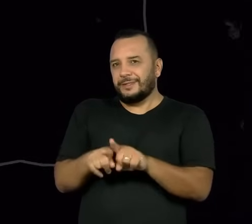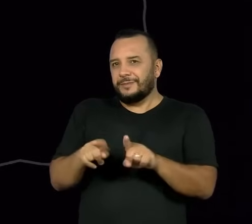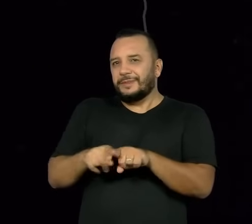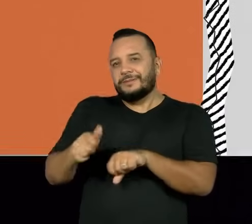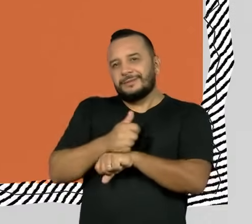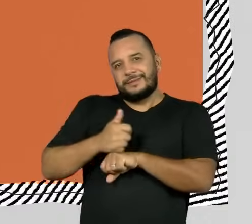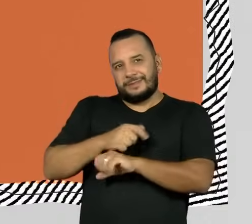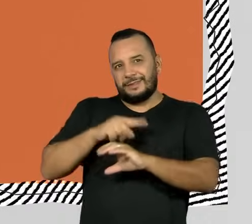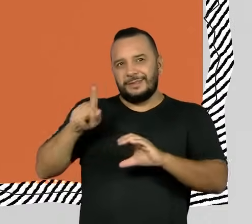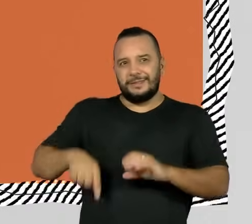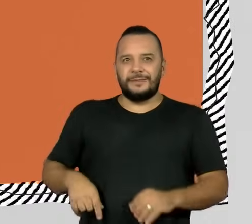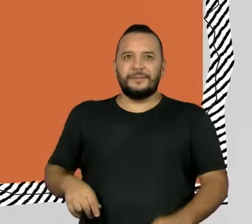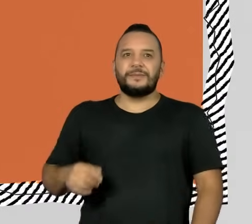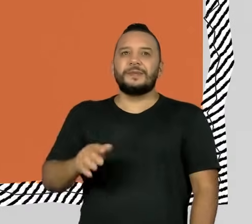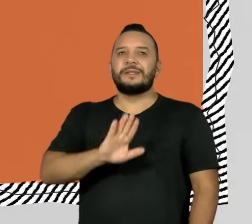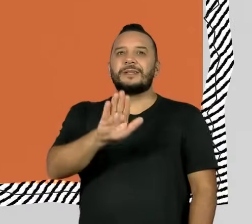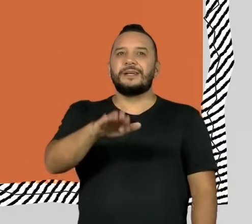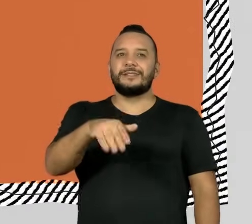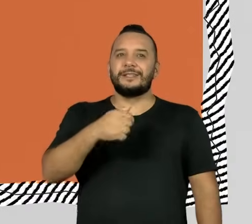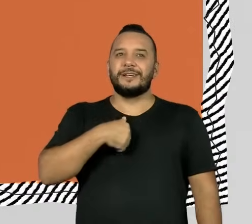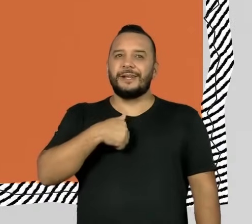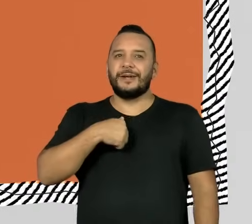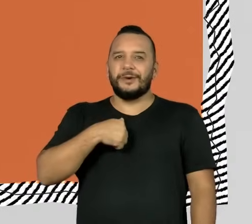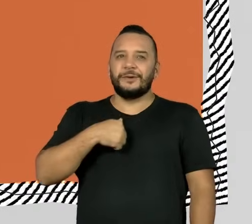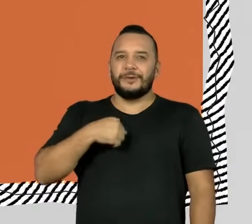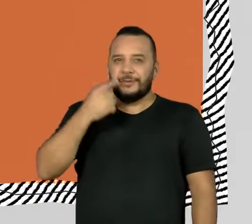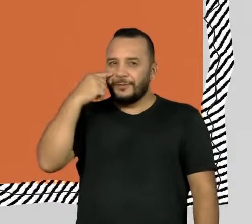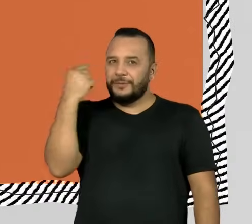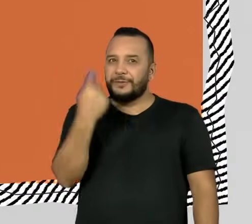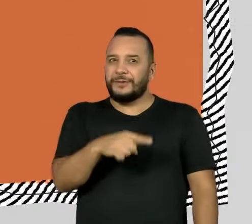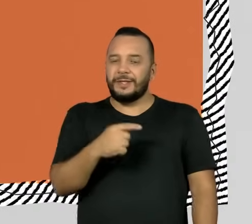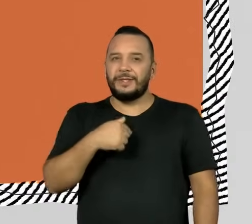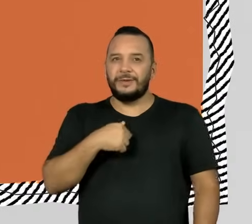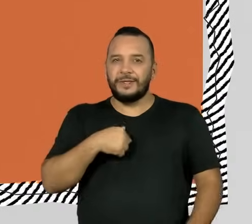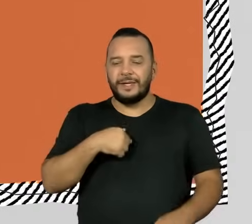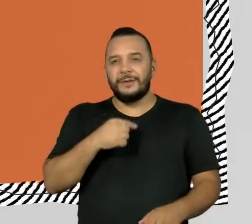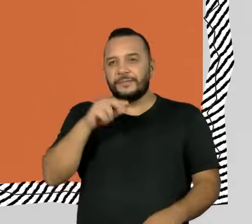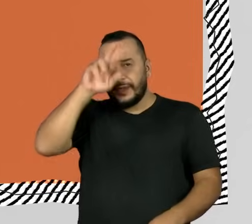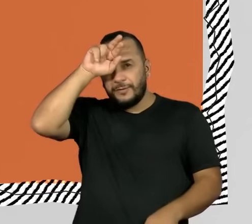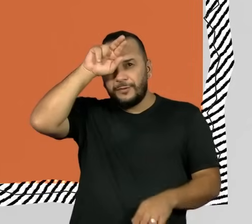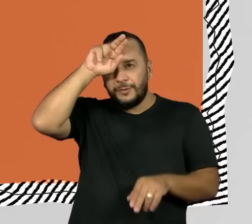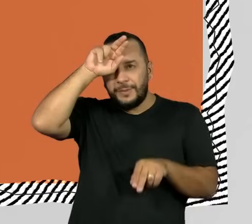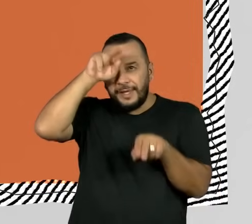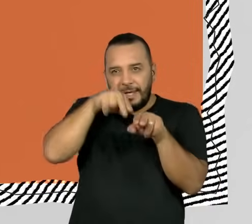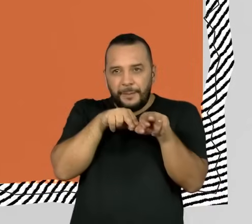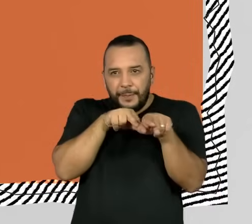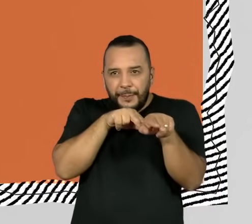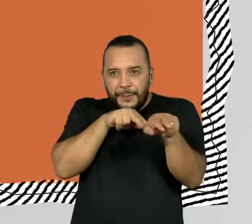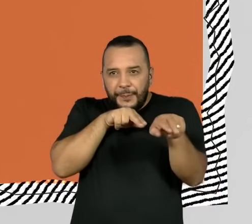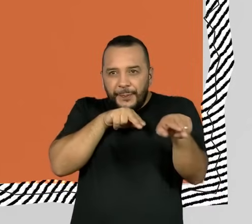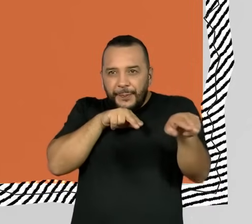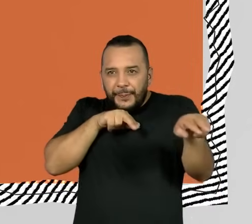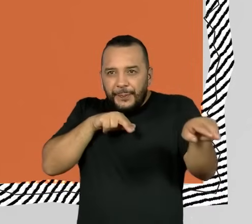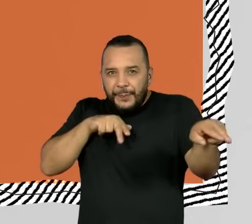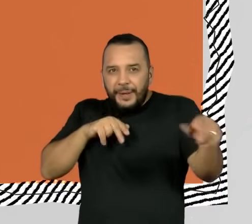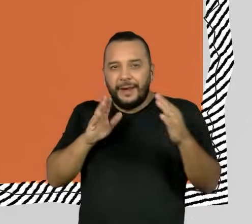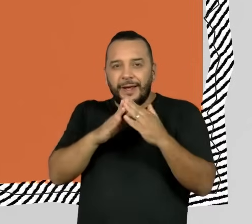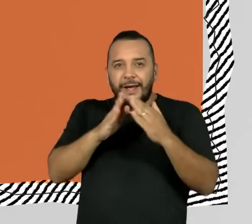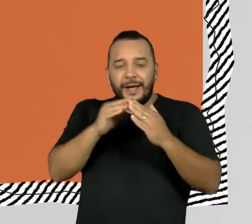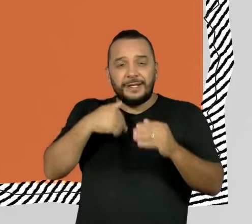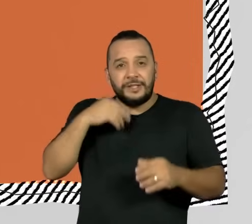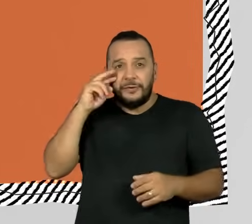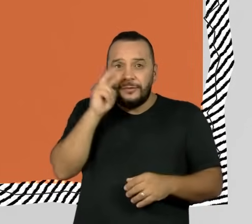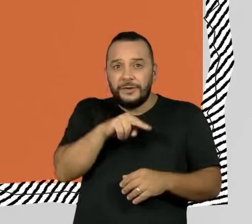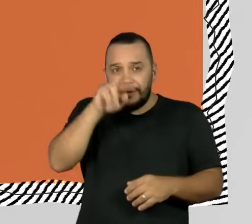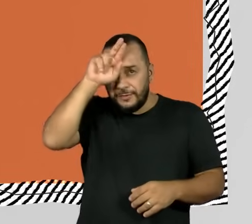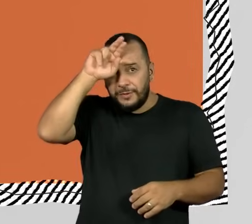cientista. Gente, eu achei aqui um carreiro de formiga aqui em casa. E olha o que eu achei dessa